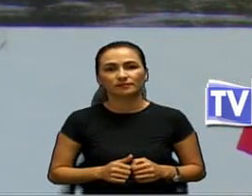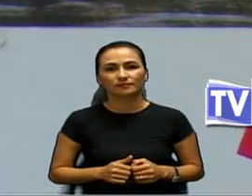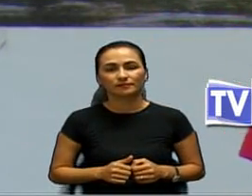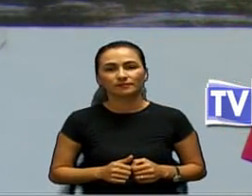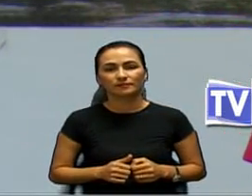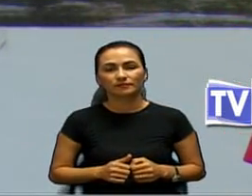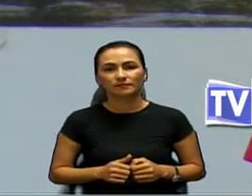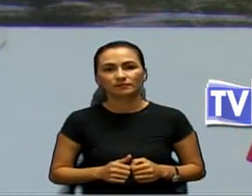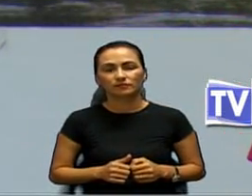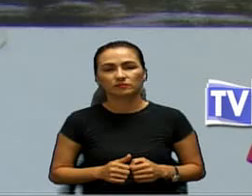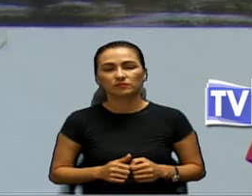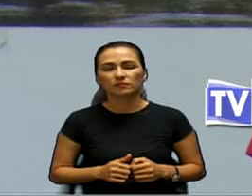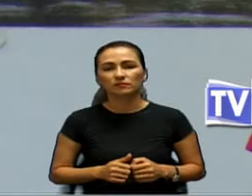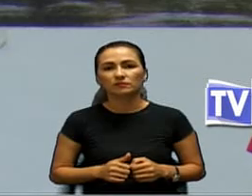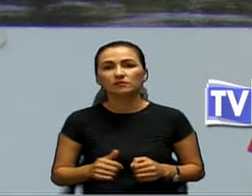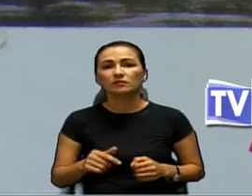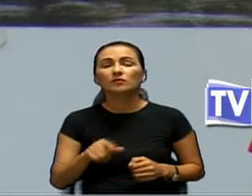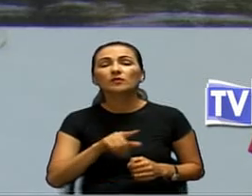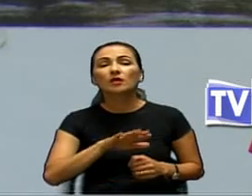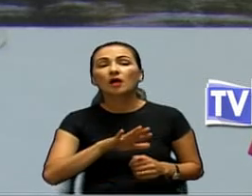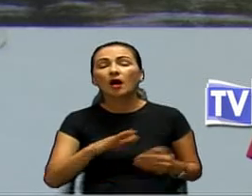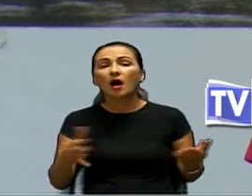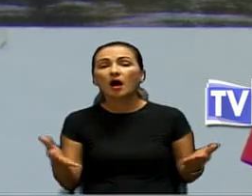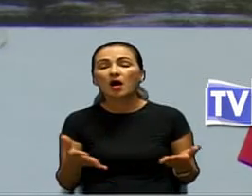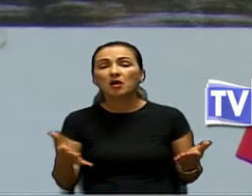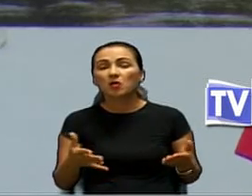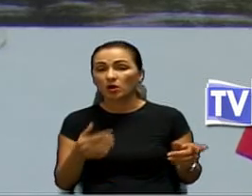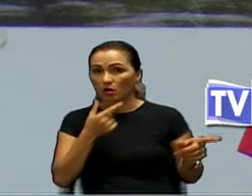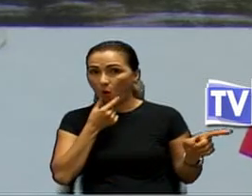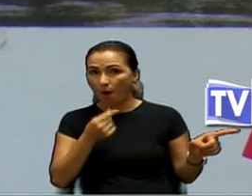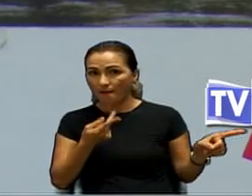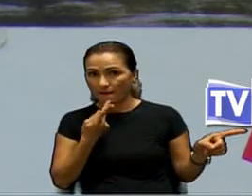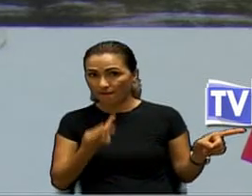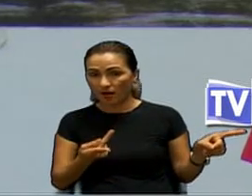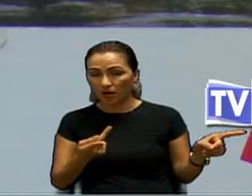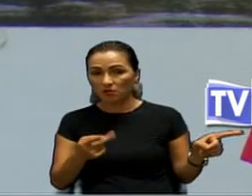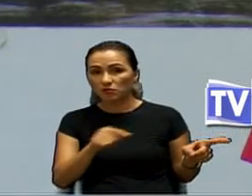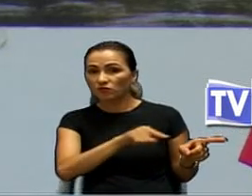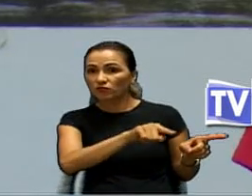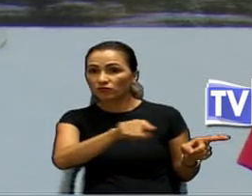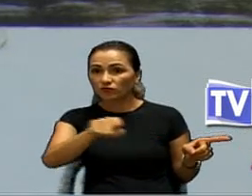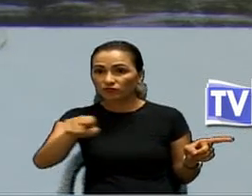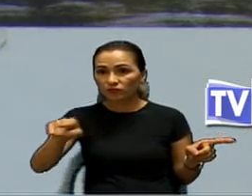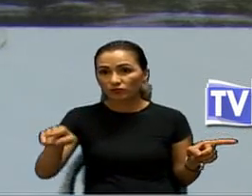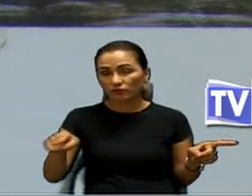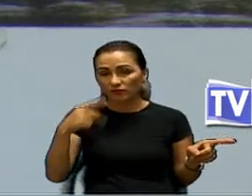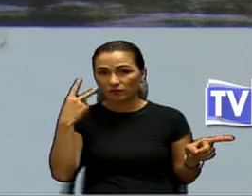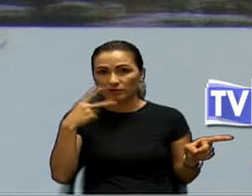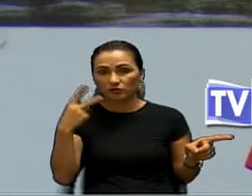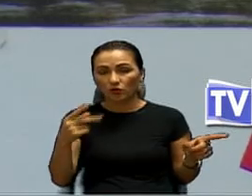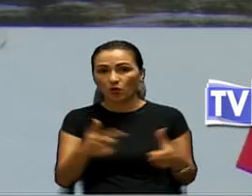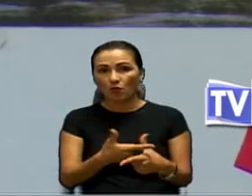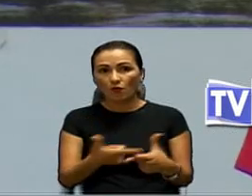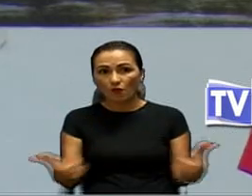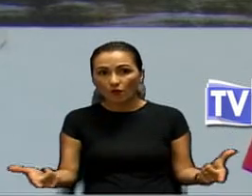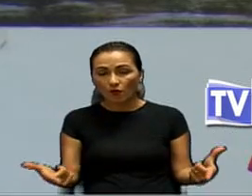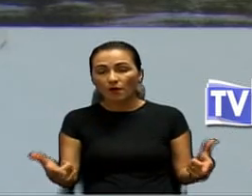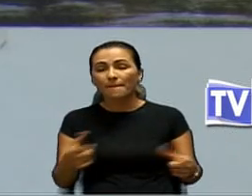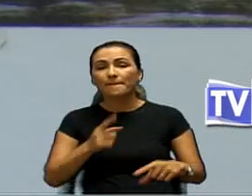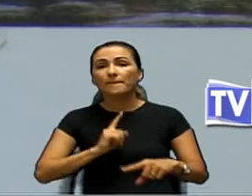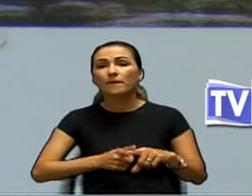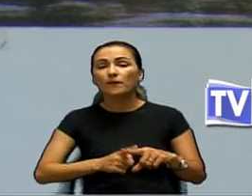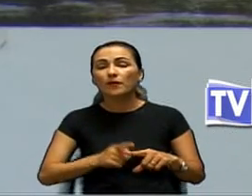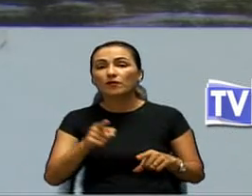àqueles senhores parlamentares que durante seu mandato trabalharam